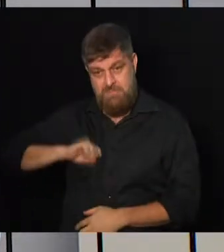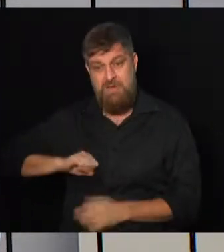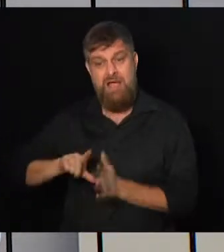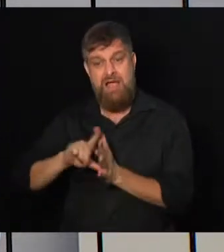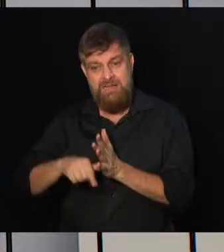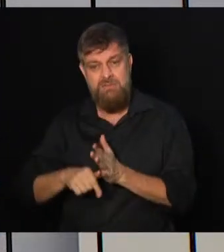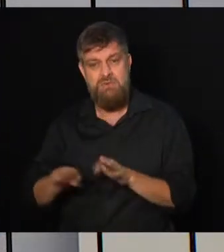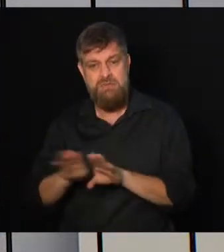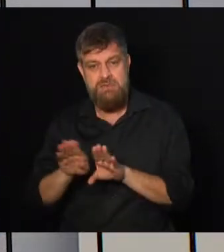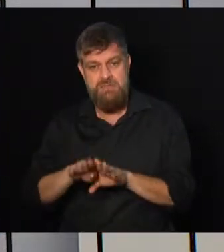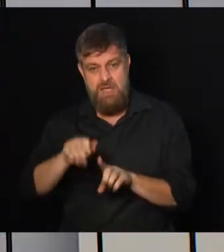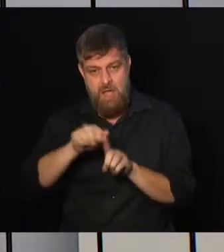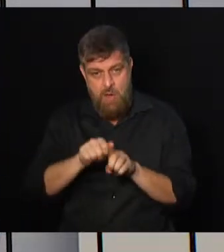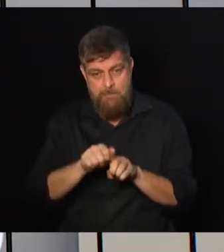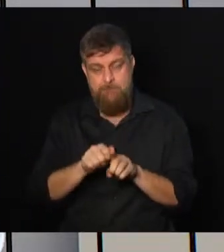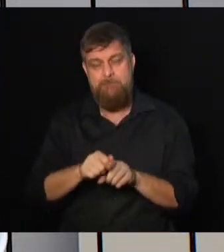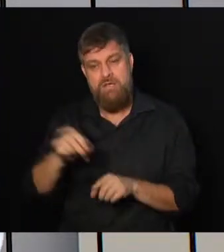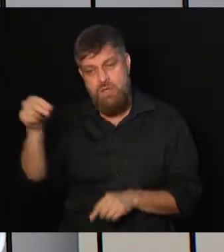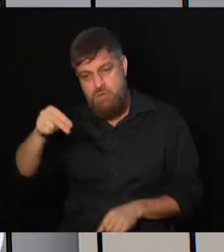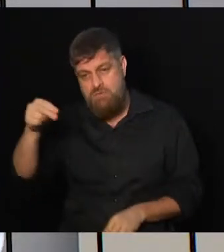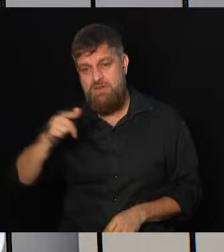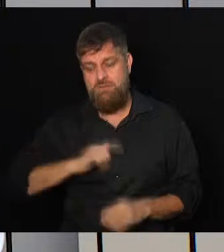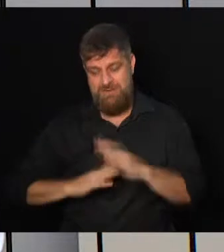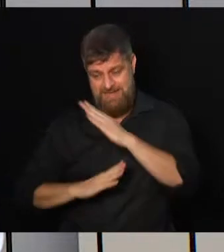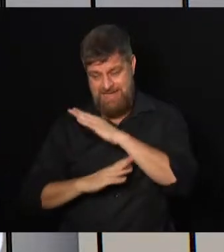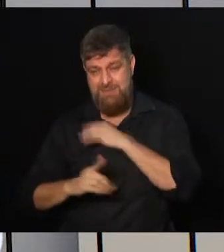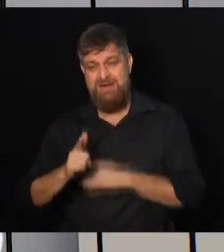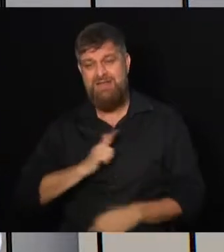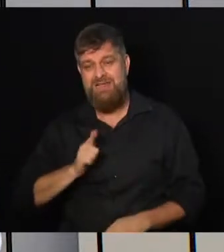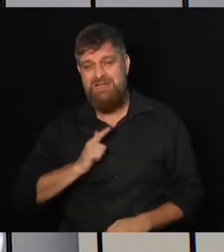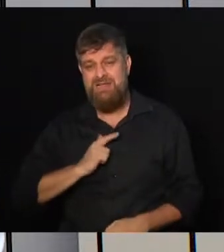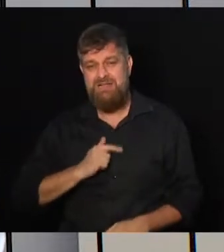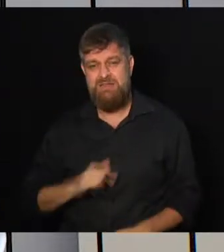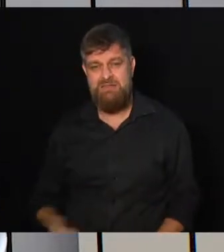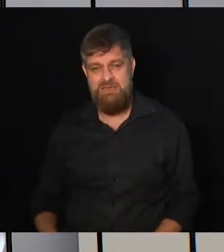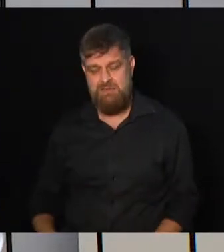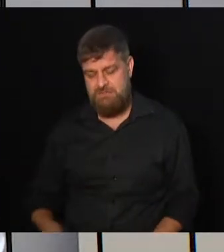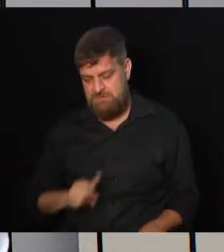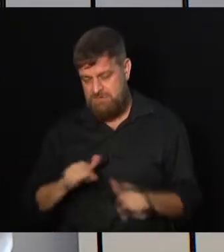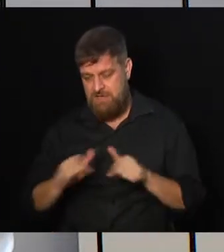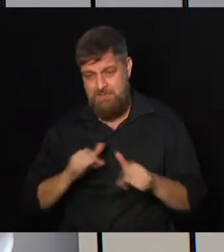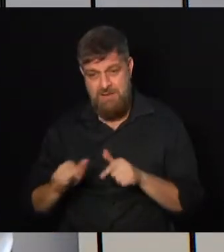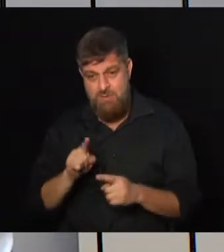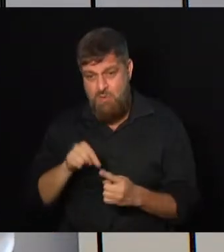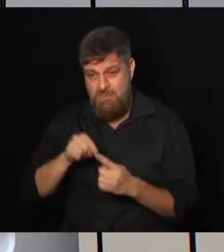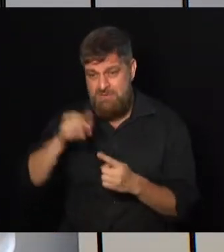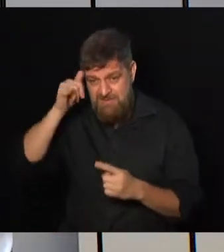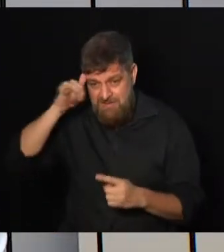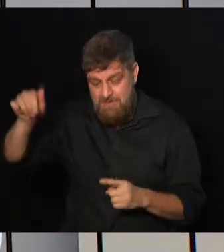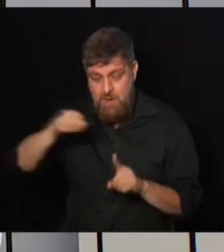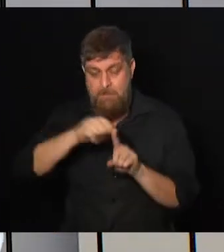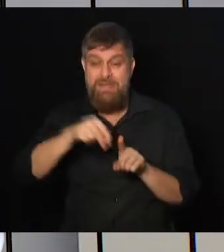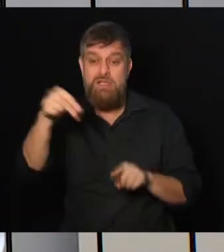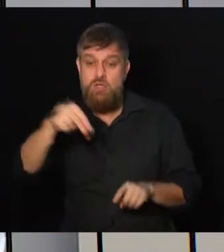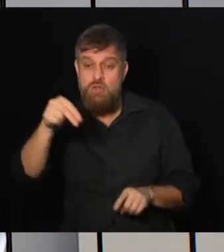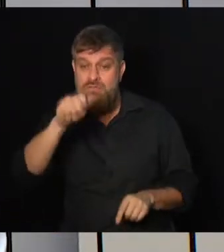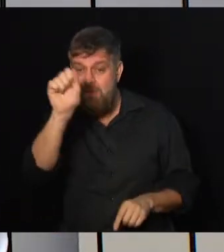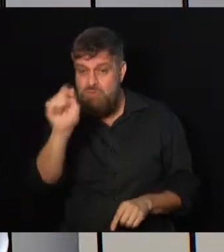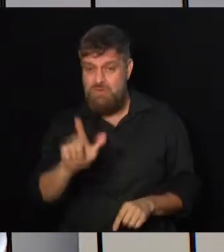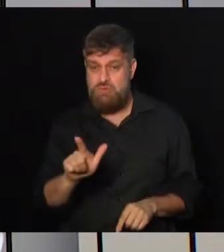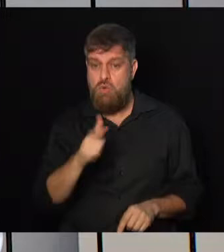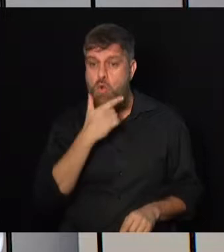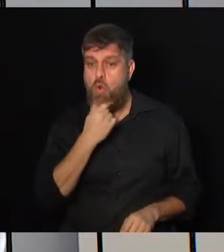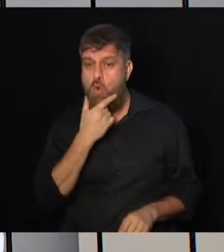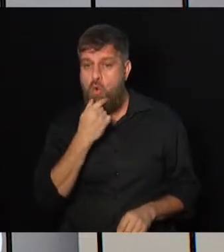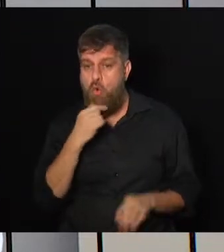seguida também nós fazemos aqui na Câmara Municipal de Campinas, trabalhamos sempre com a prevenção. Vamos ter aí o Novembro Azul para que os